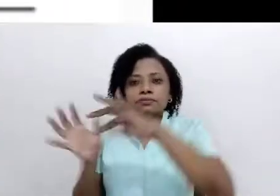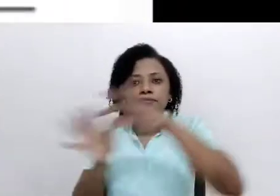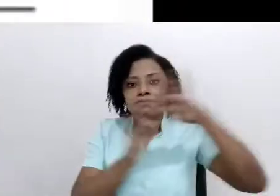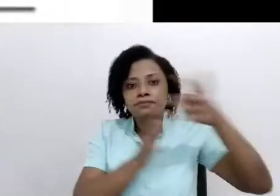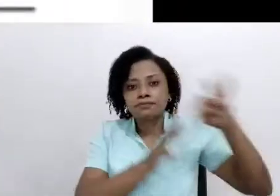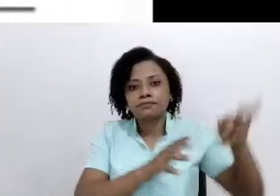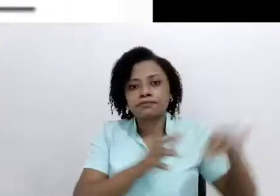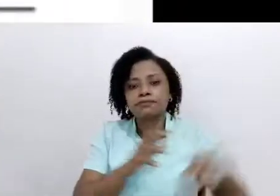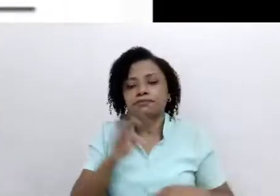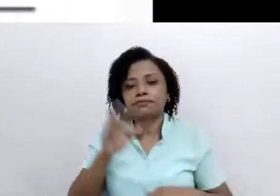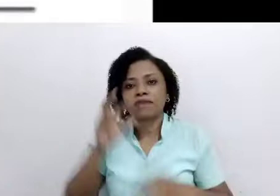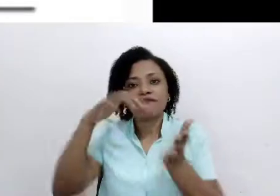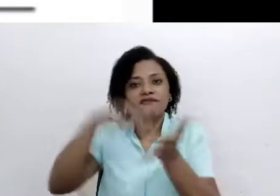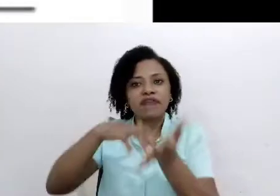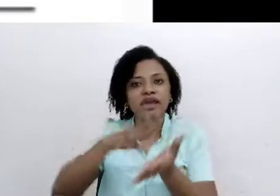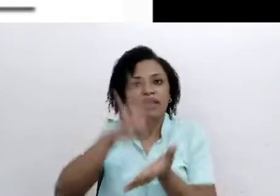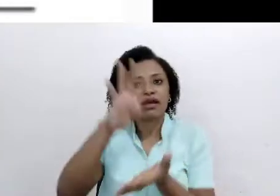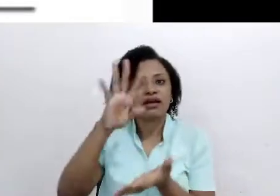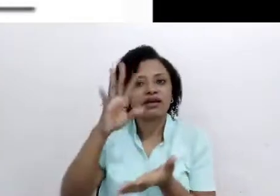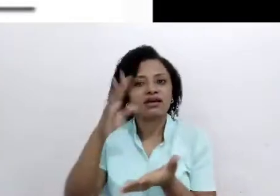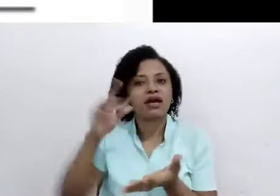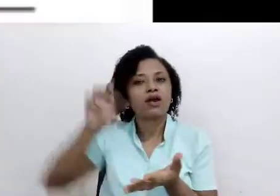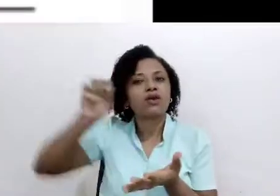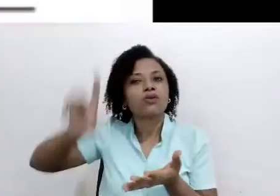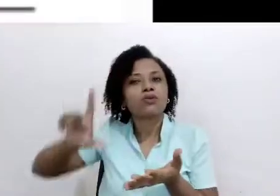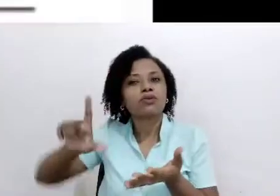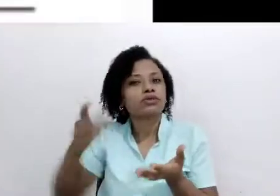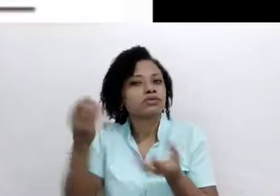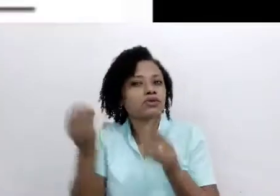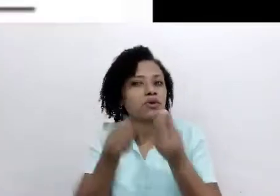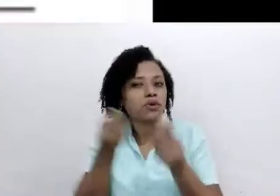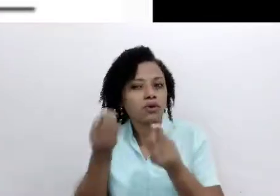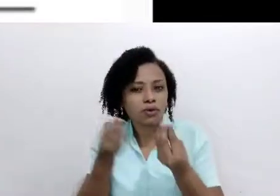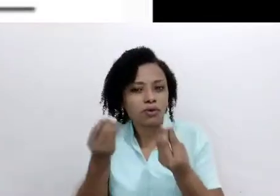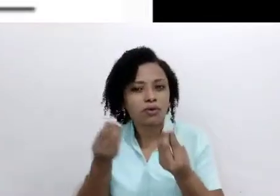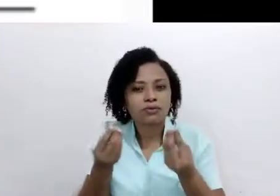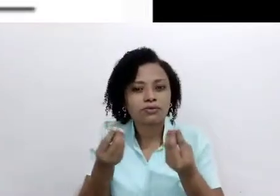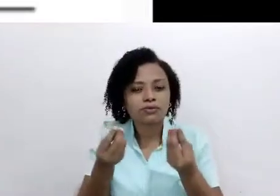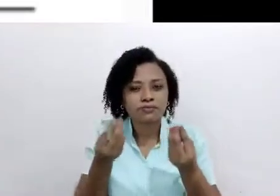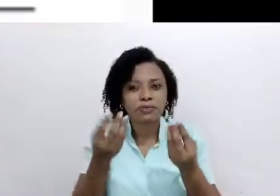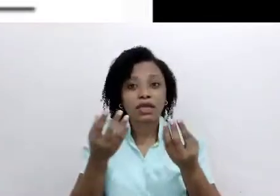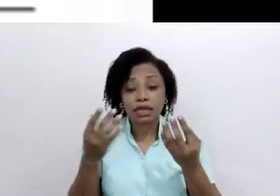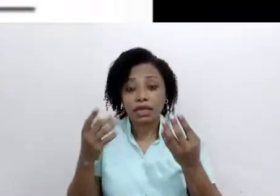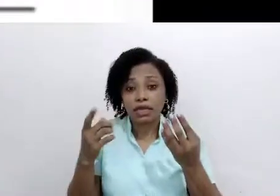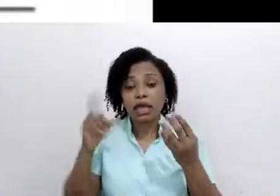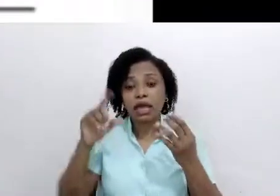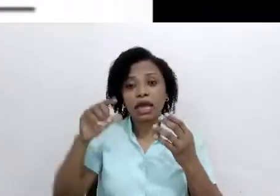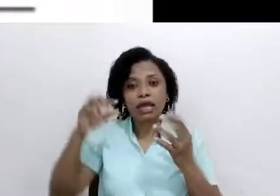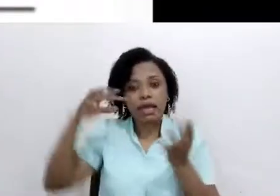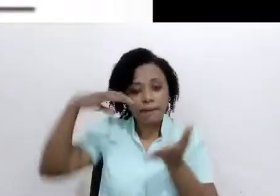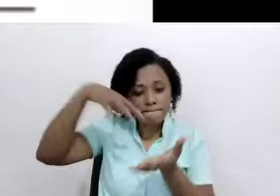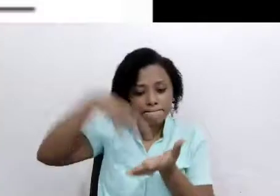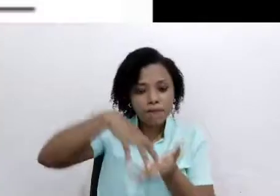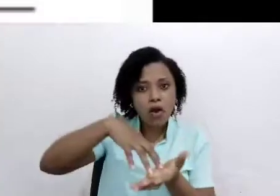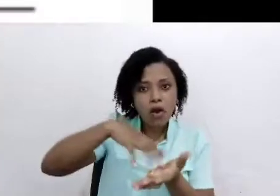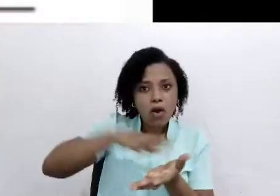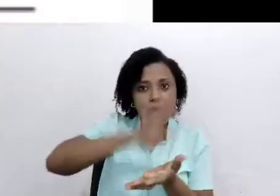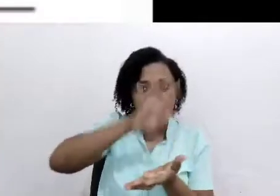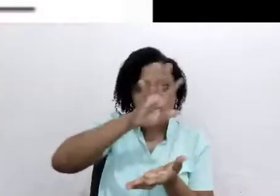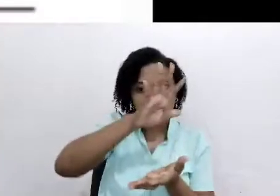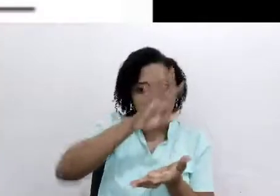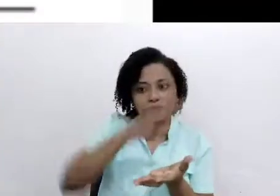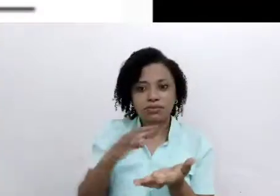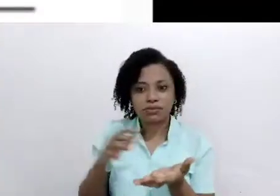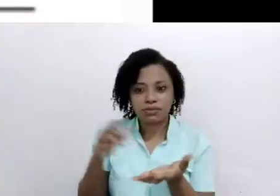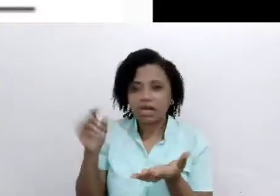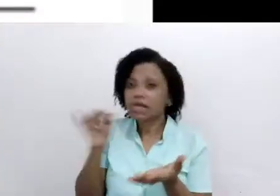Reflexão da luz. A reflexão ocorre quando um raio de luz incide sobre uma superfície e volta a se